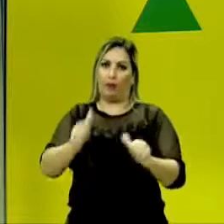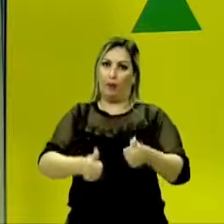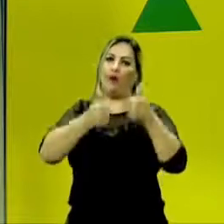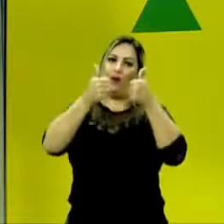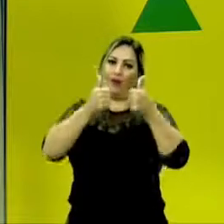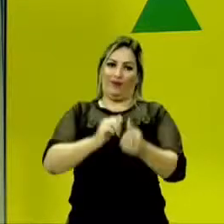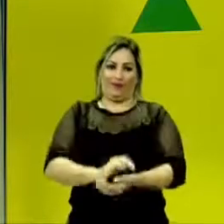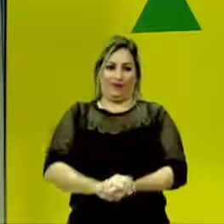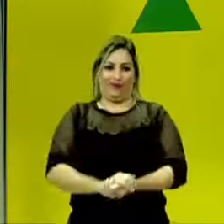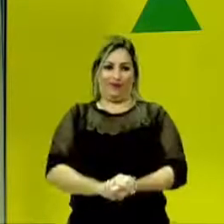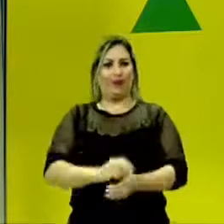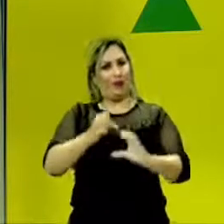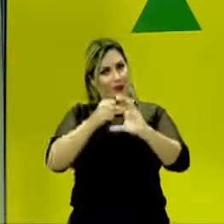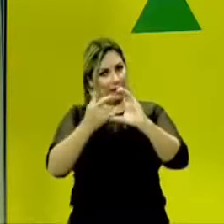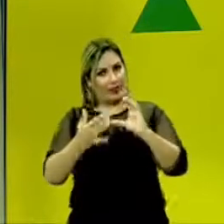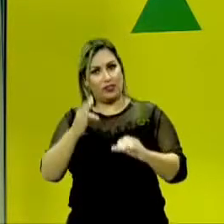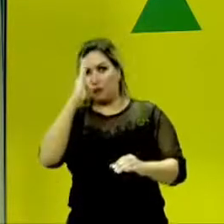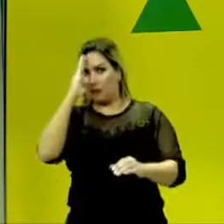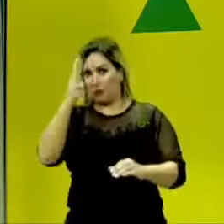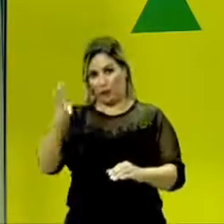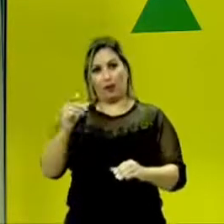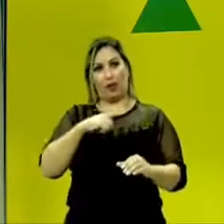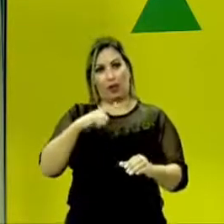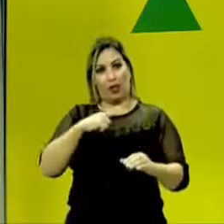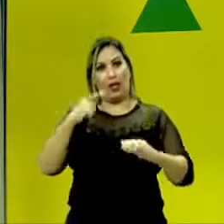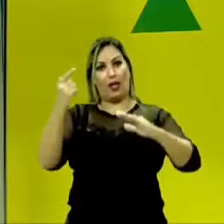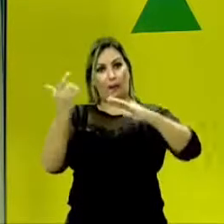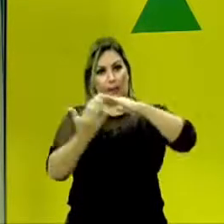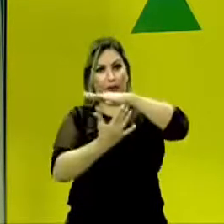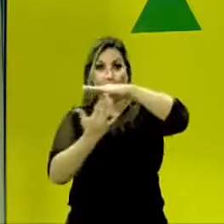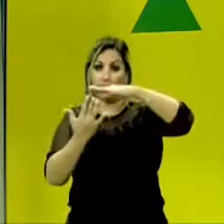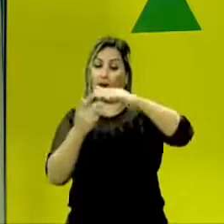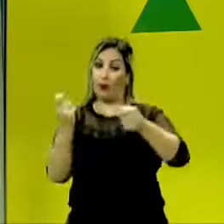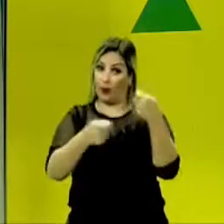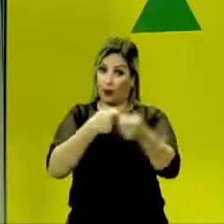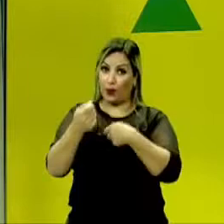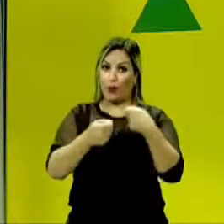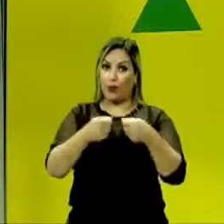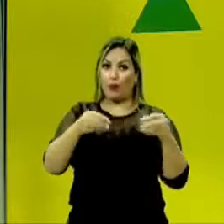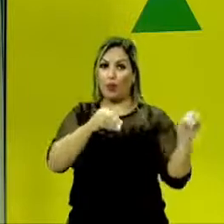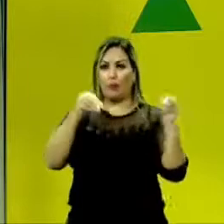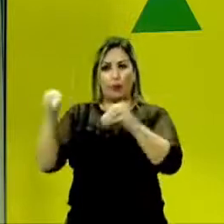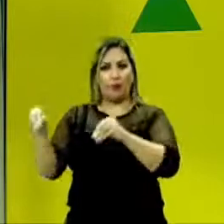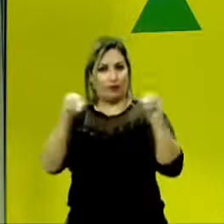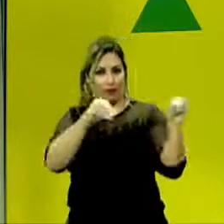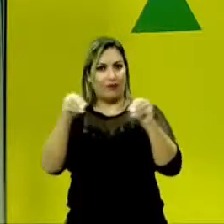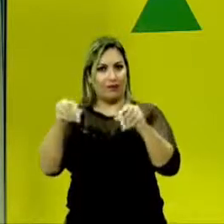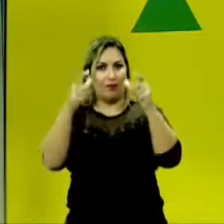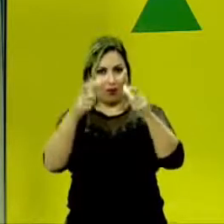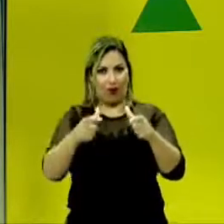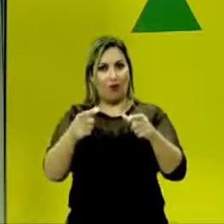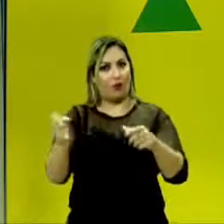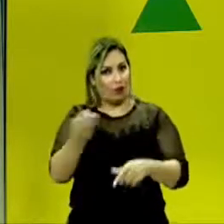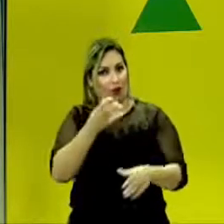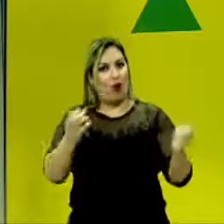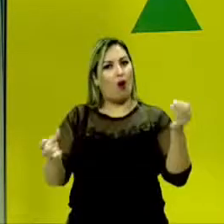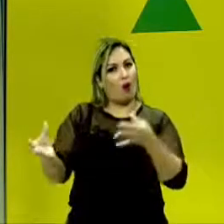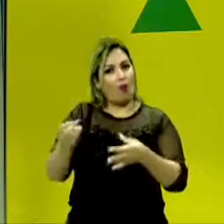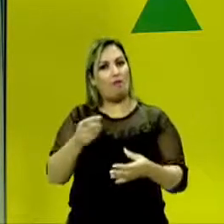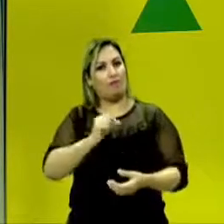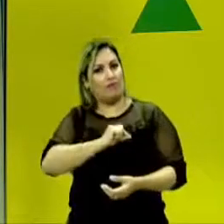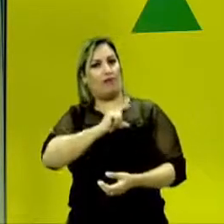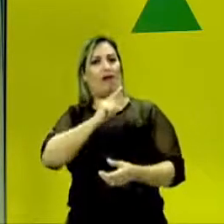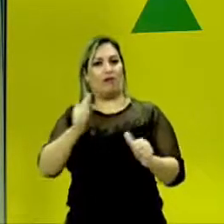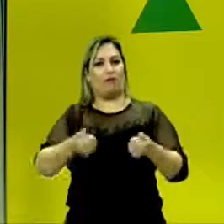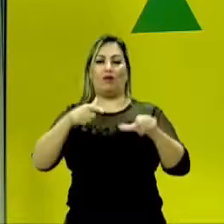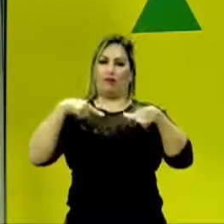Então, é o que a gente caracteriza justamente como migração econômica, a mudança de espaço, buscando novas condições de trabalho,